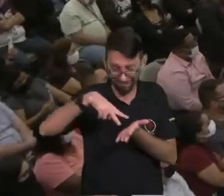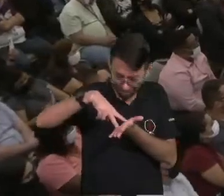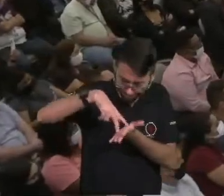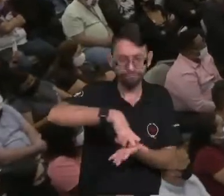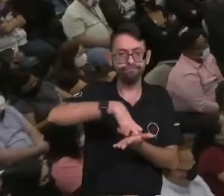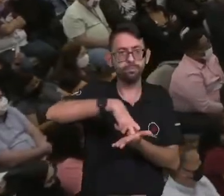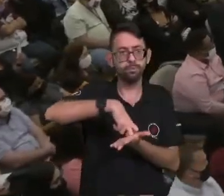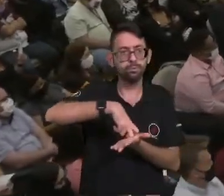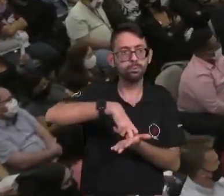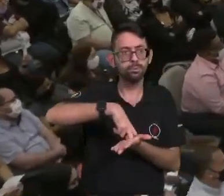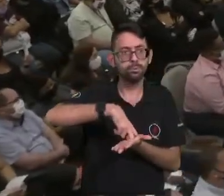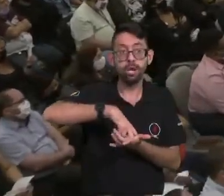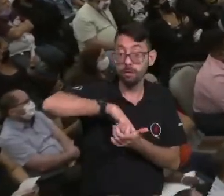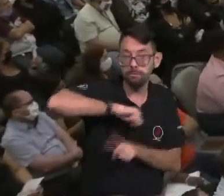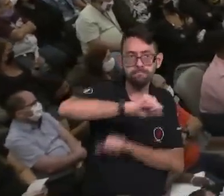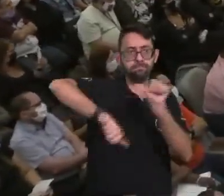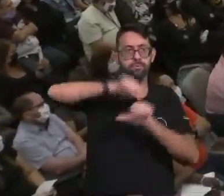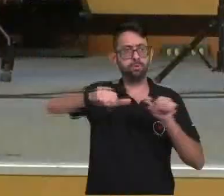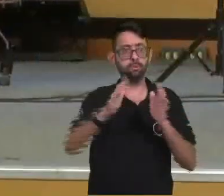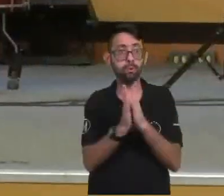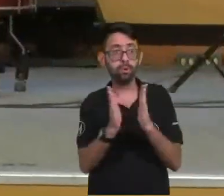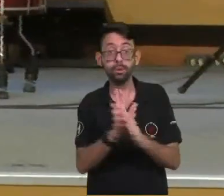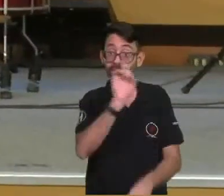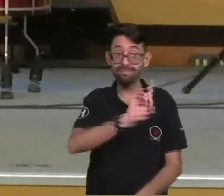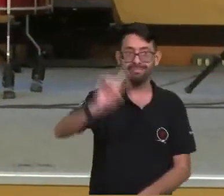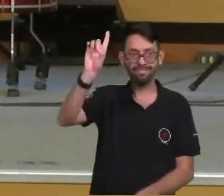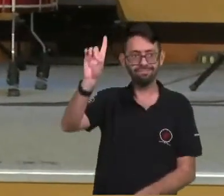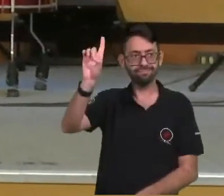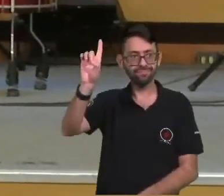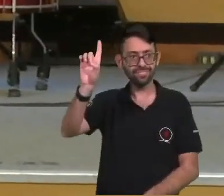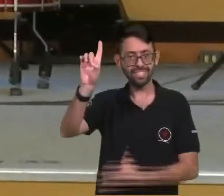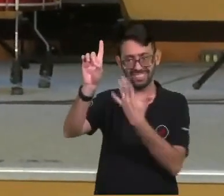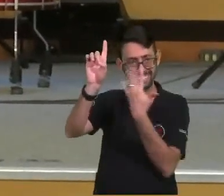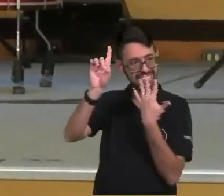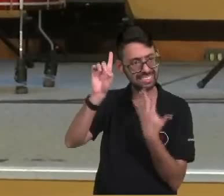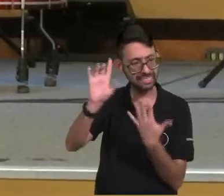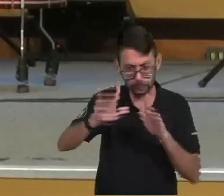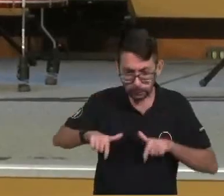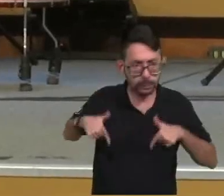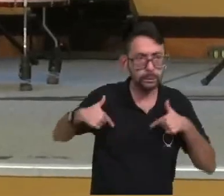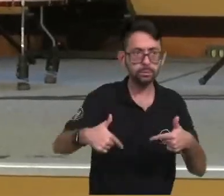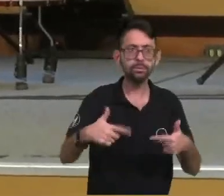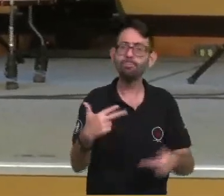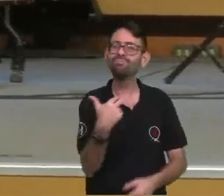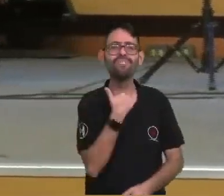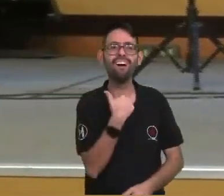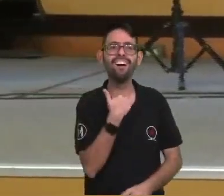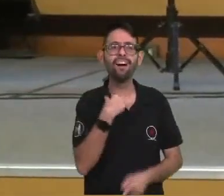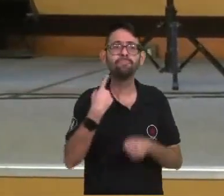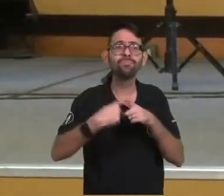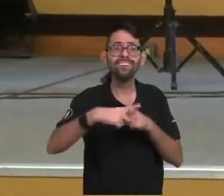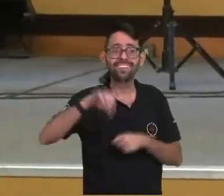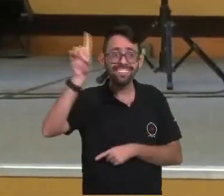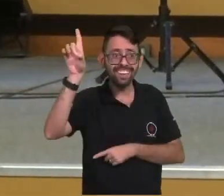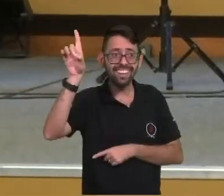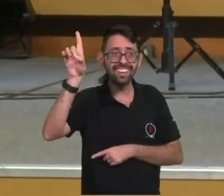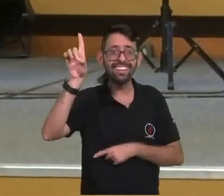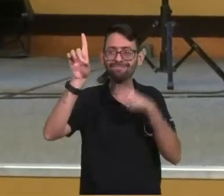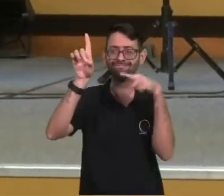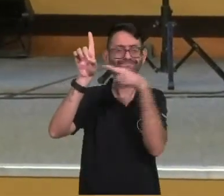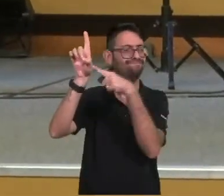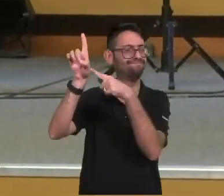o negócio vai mudar de figura. Porque tem coisa que você não resolve com o braço da carne. Tem coisa que é com o joelho,